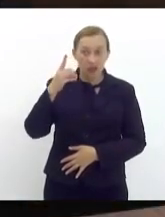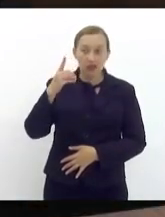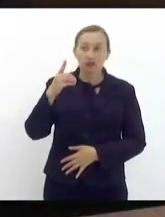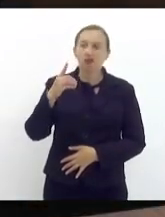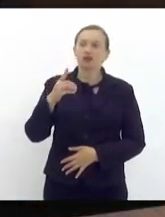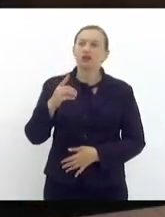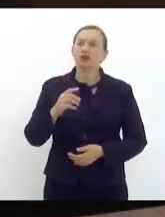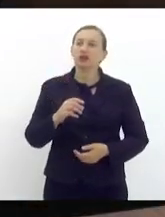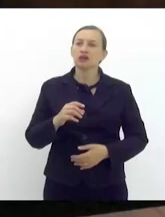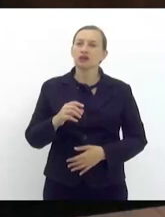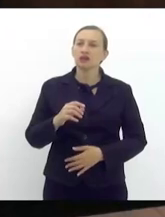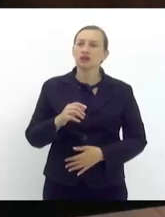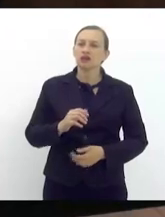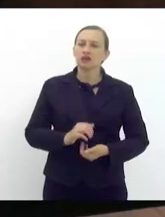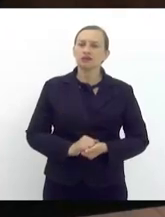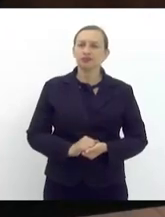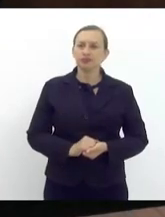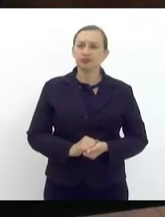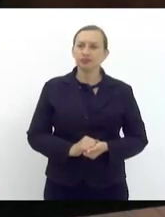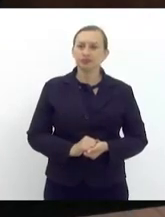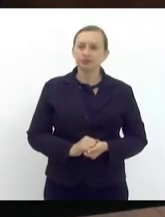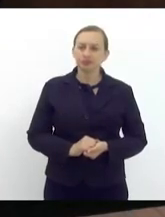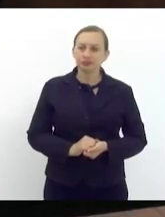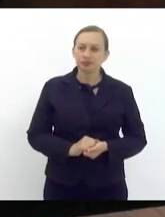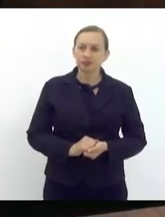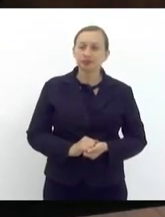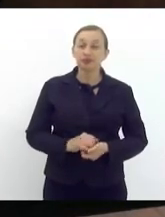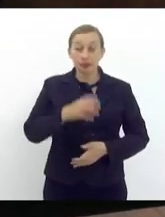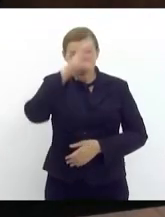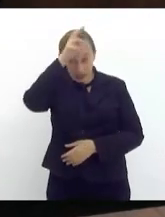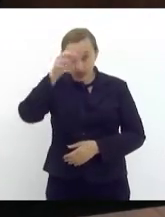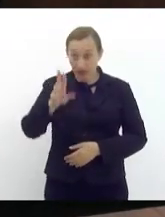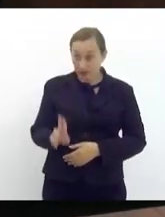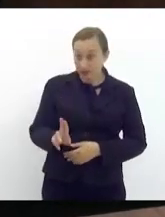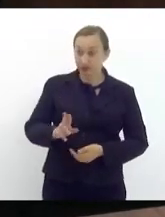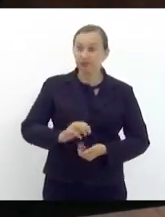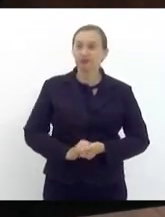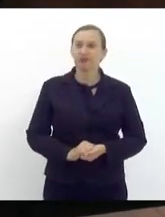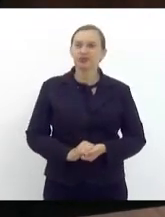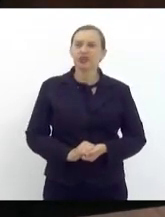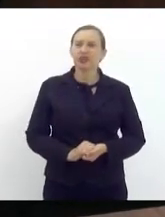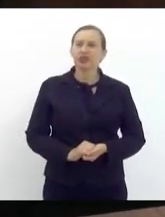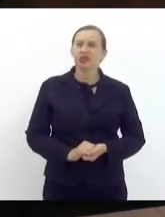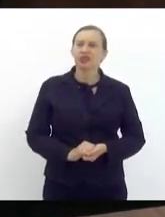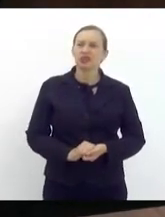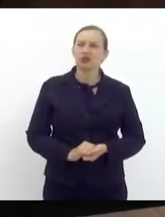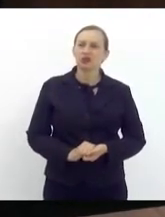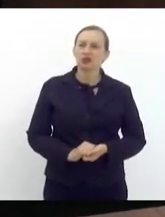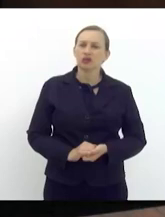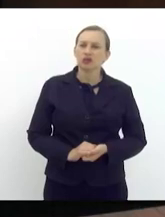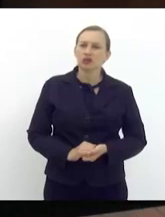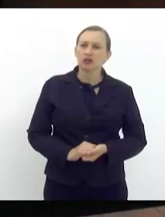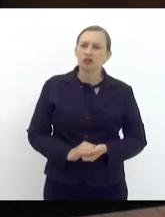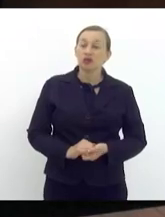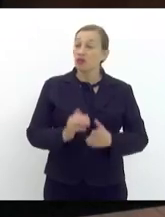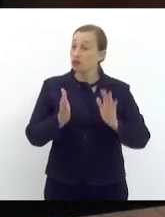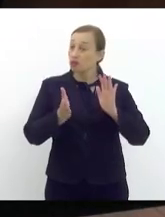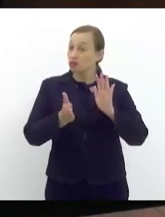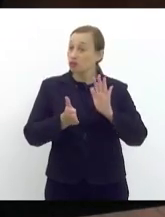Senhor presidente Barcelar, presidenta Ibaiana Tia Ju, quero voltar com